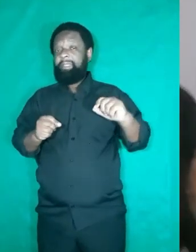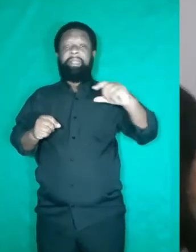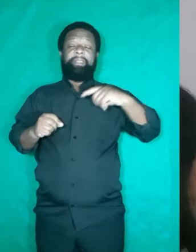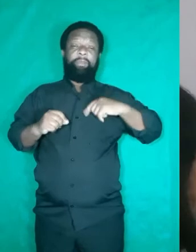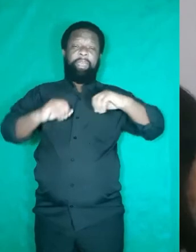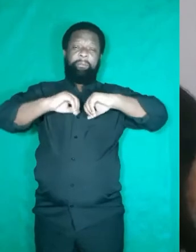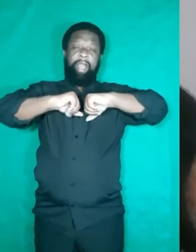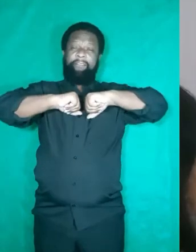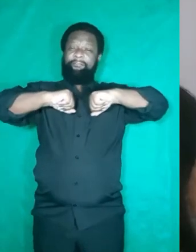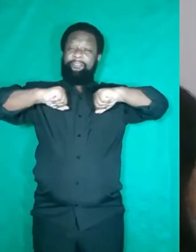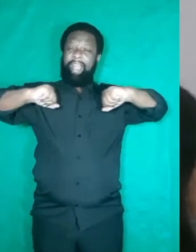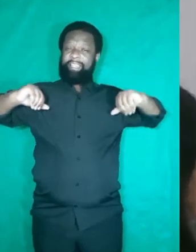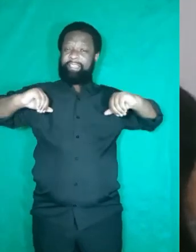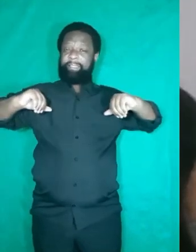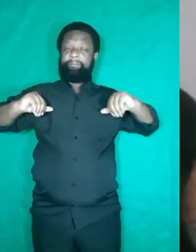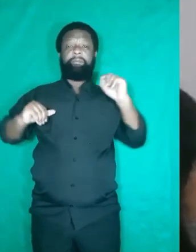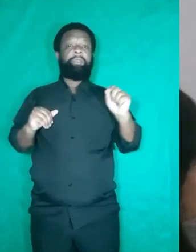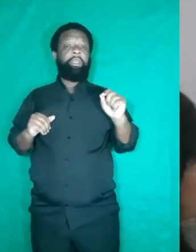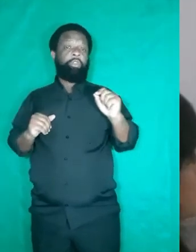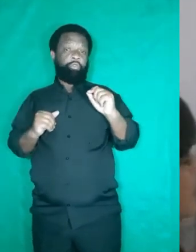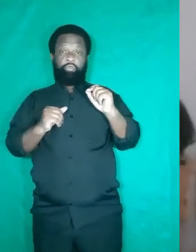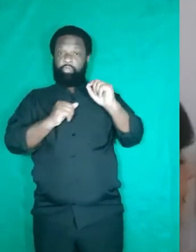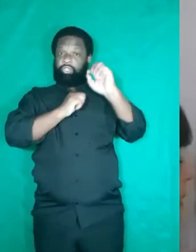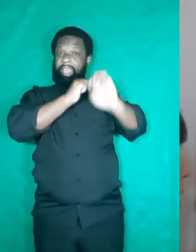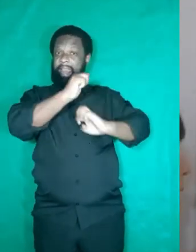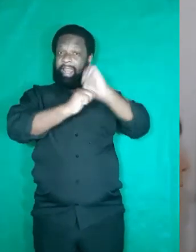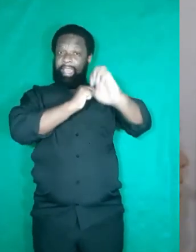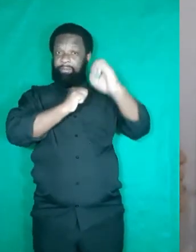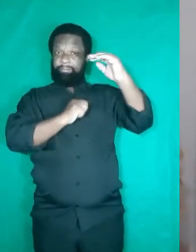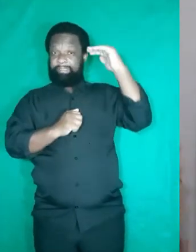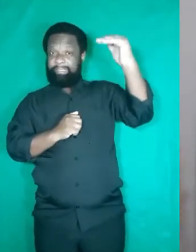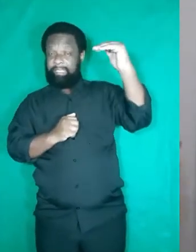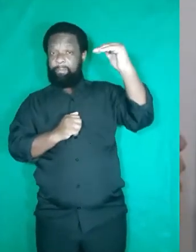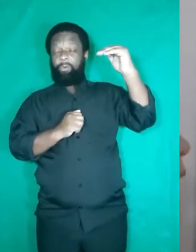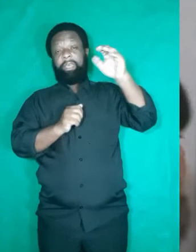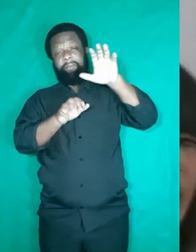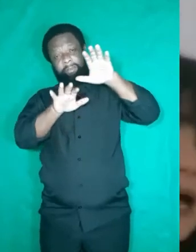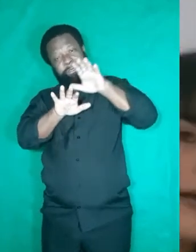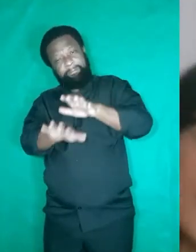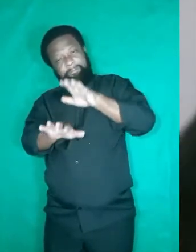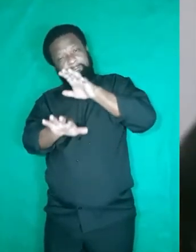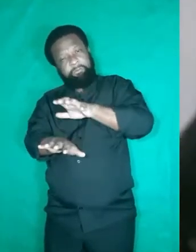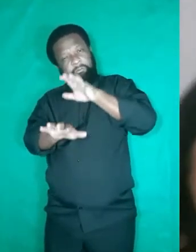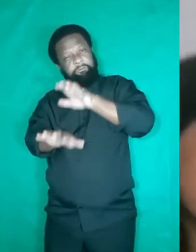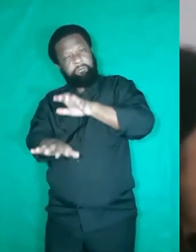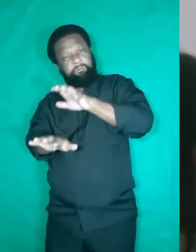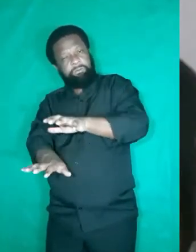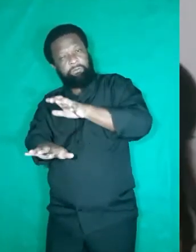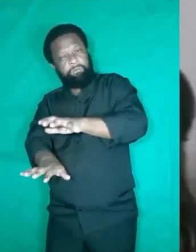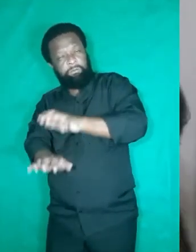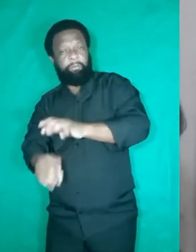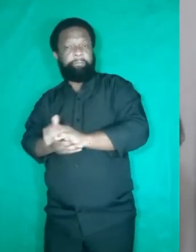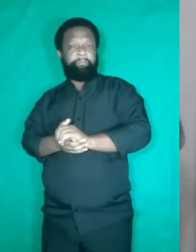um afastamento, ou seja, esses elétrons em cima, eles vão empurrar a ligação